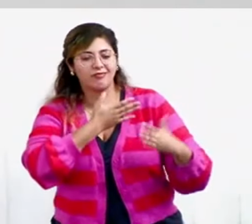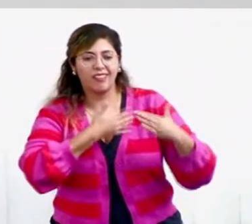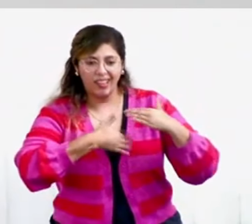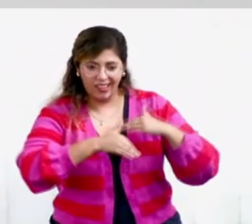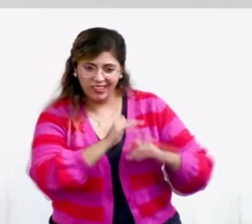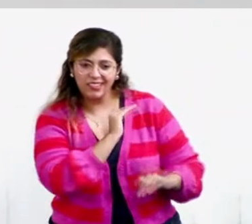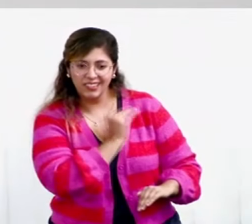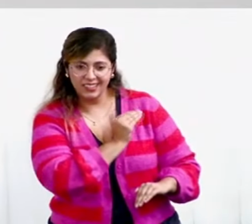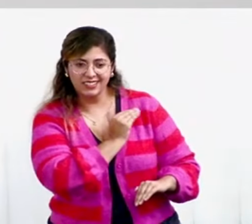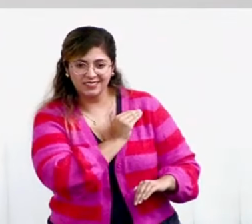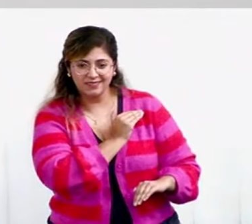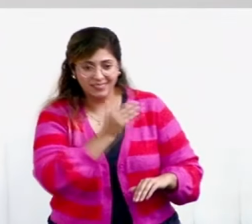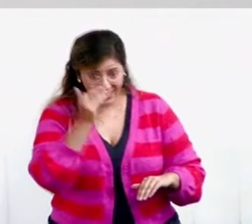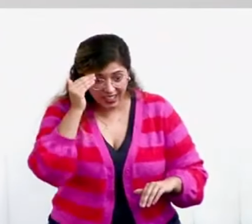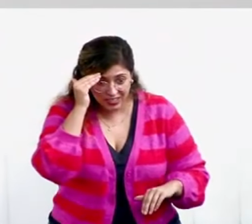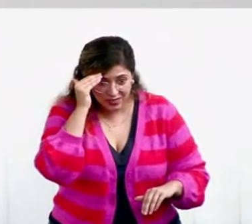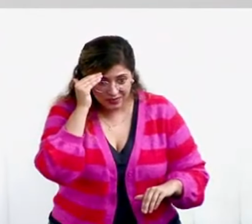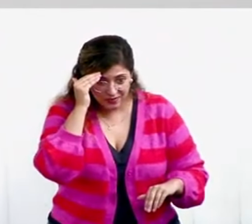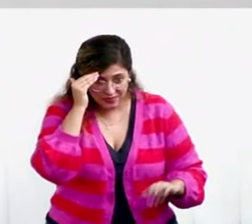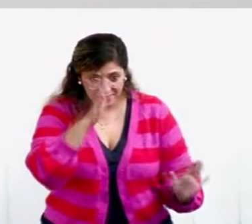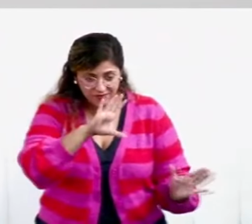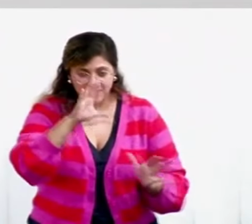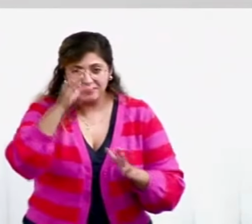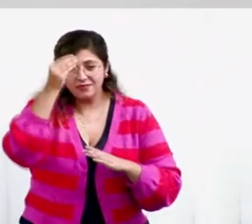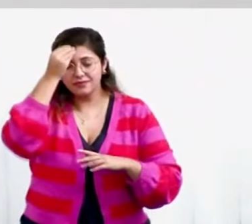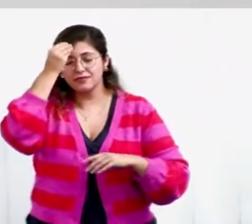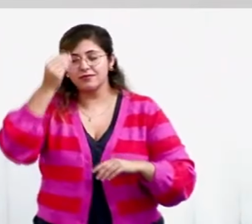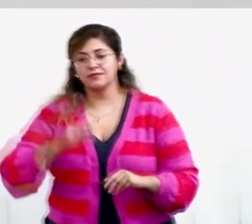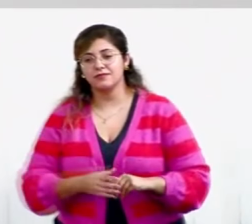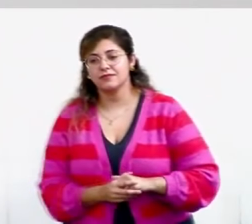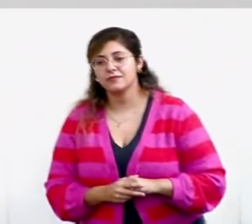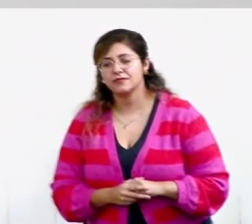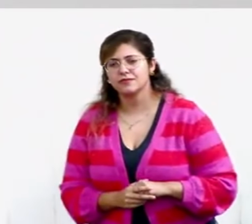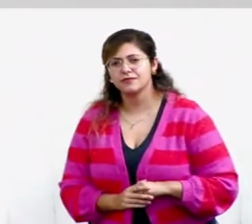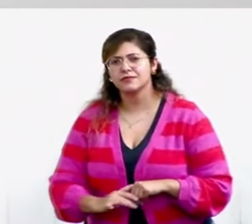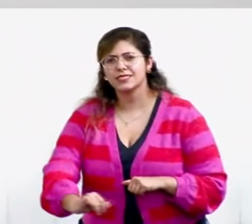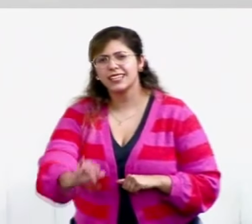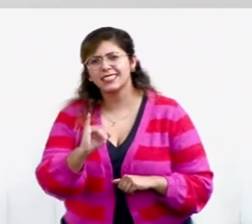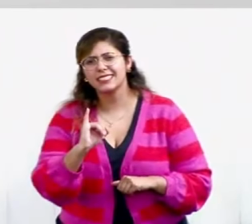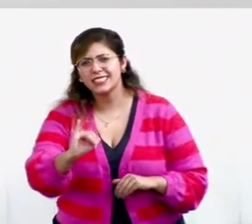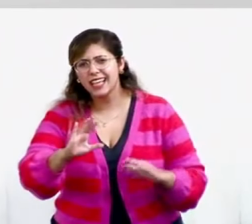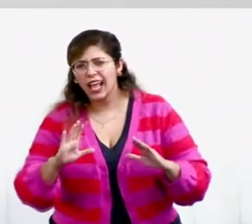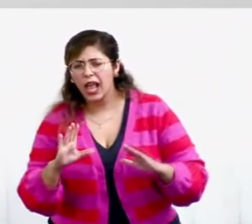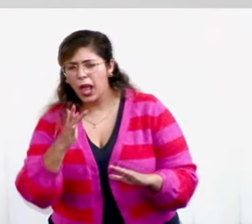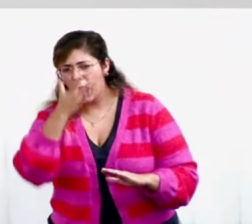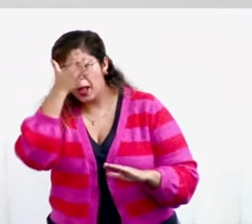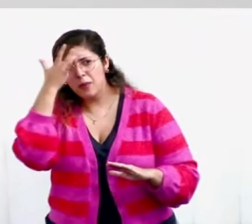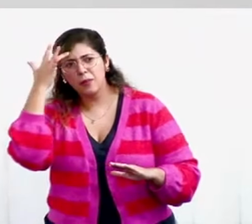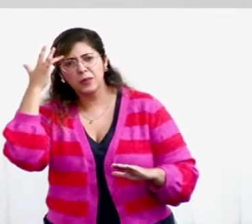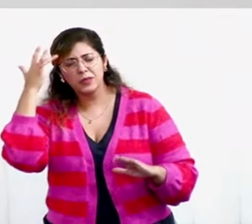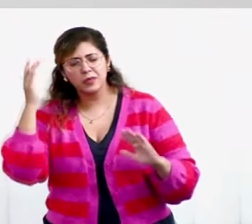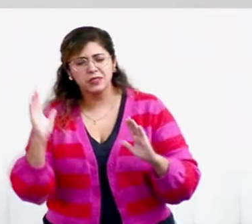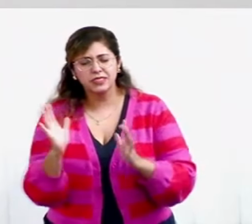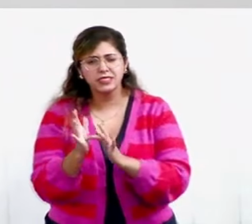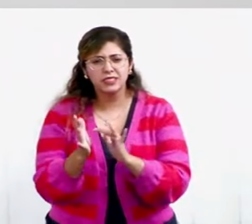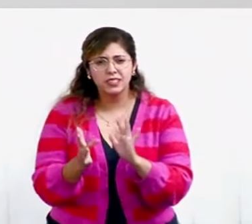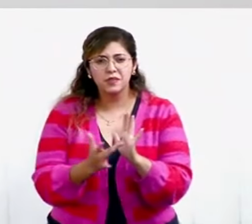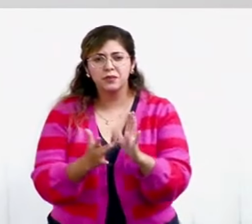Ou seja, aquele que deixou o trato passado e se revestiu de Cristo, esse deve viver uma vida